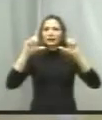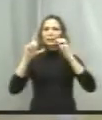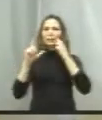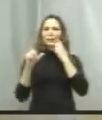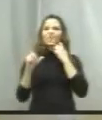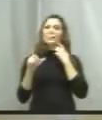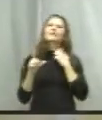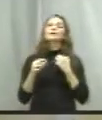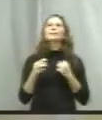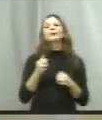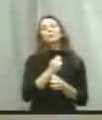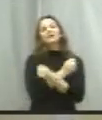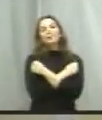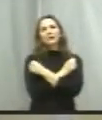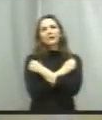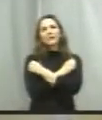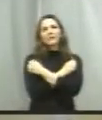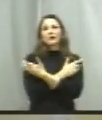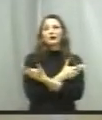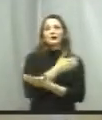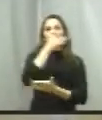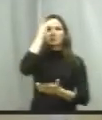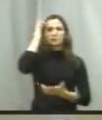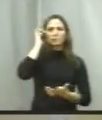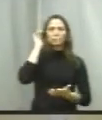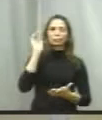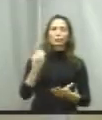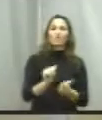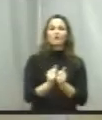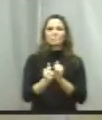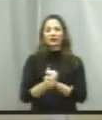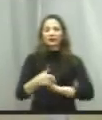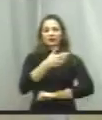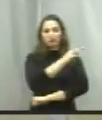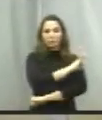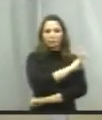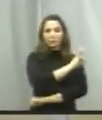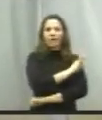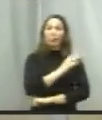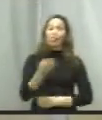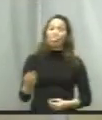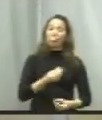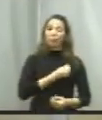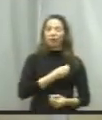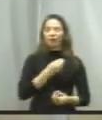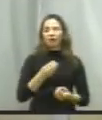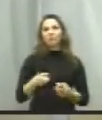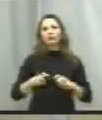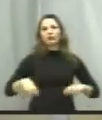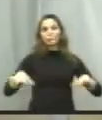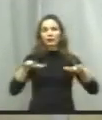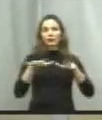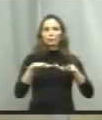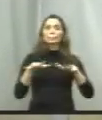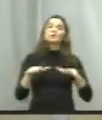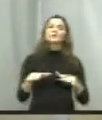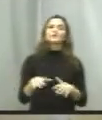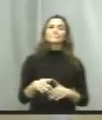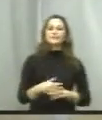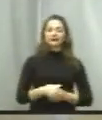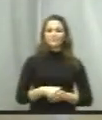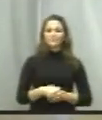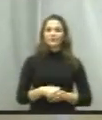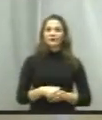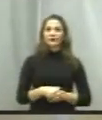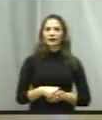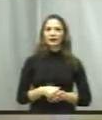mandar um abraço muito especial aos atletas que estão aqui, técnicos, Leandro Siriema, Nildão, a galera